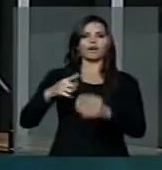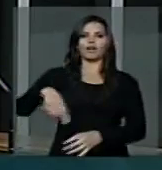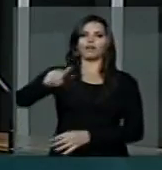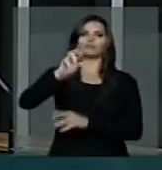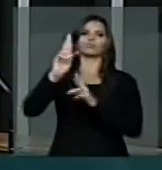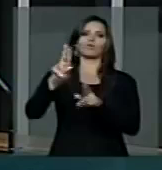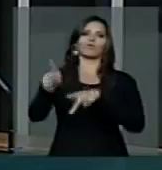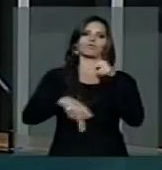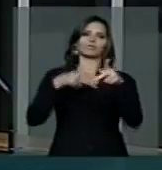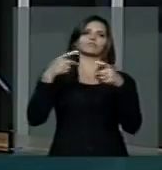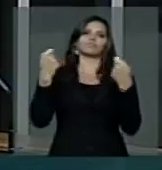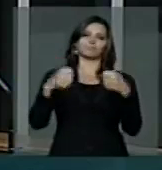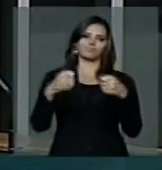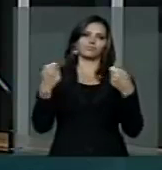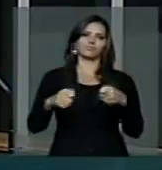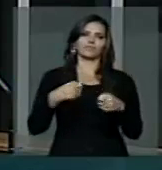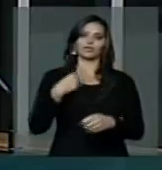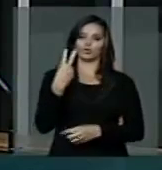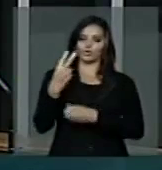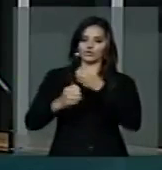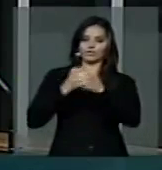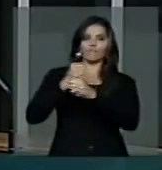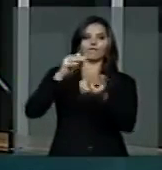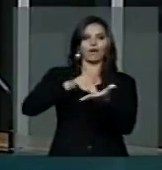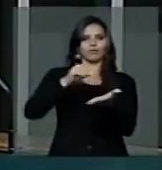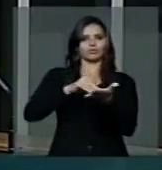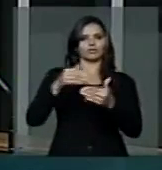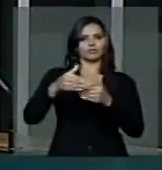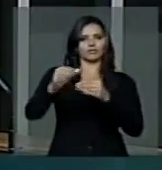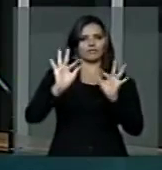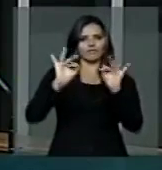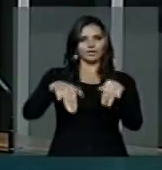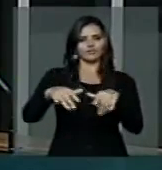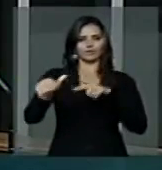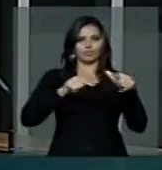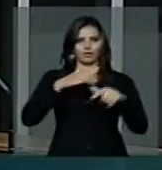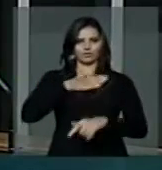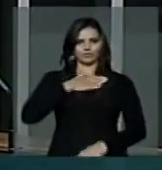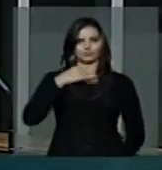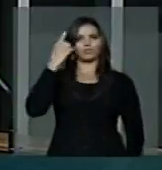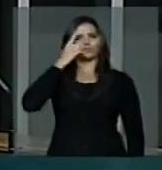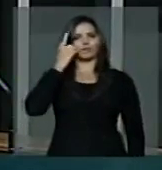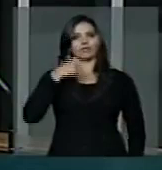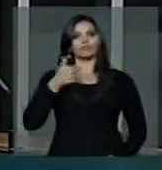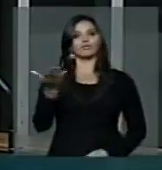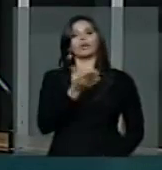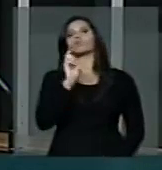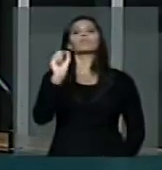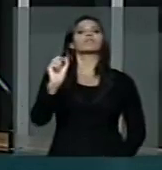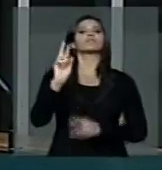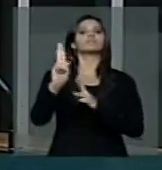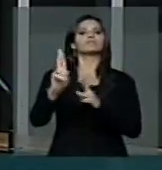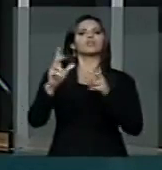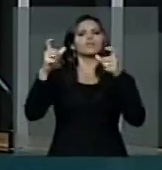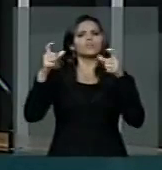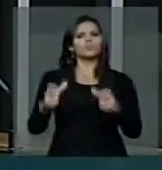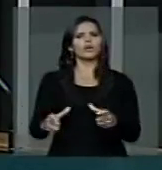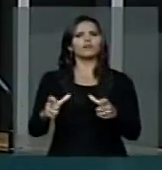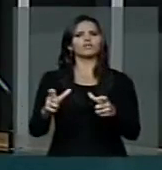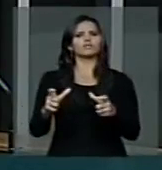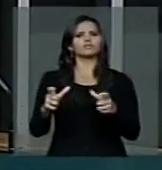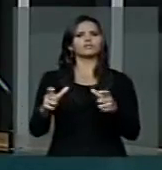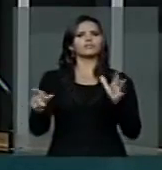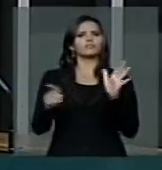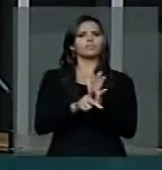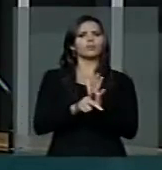desses últimos 2 anos do meu mandato, espero fazer deles uma tribuna, um espaço